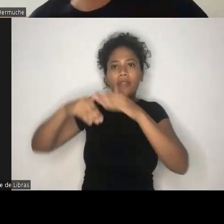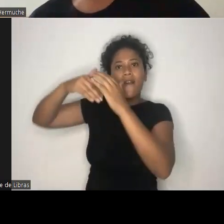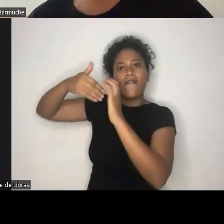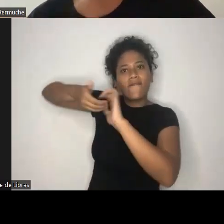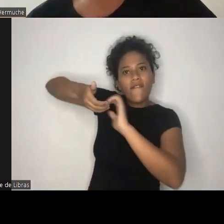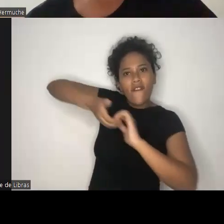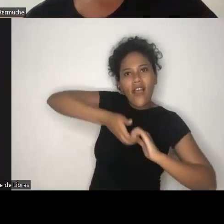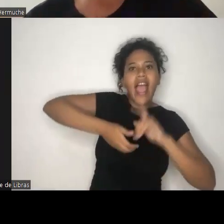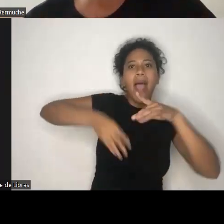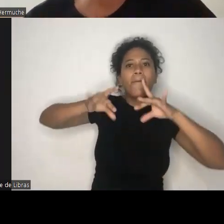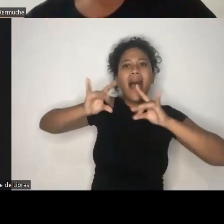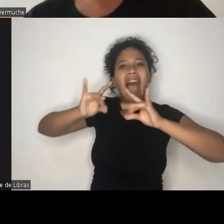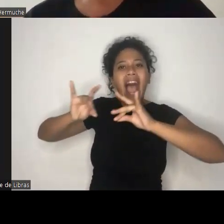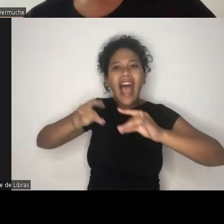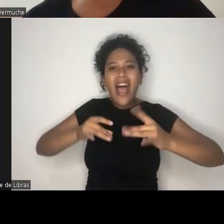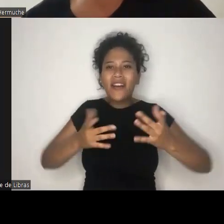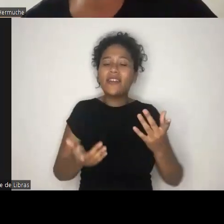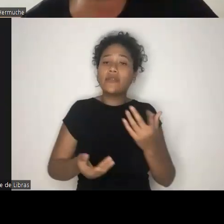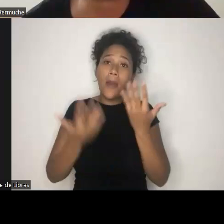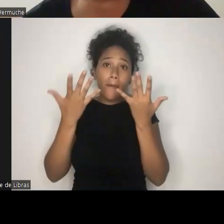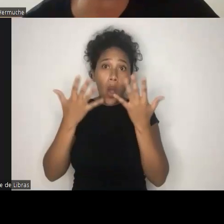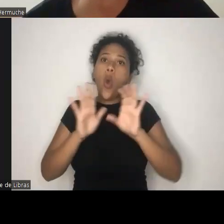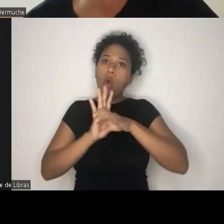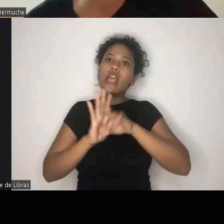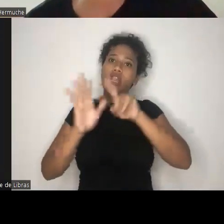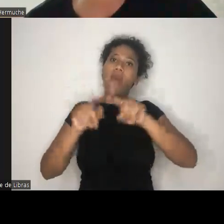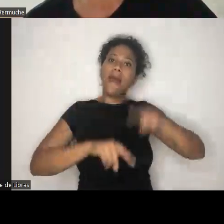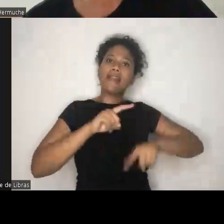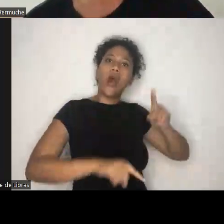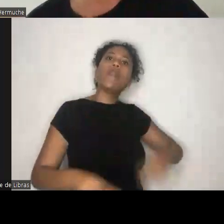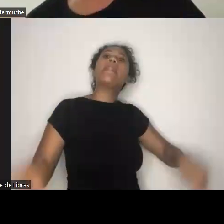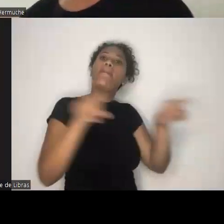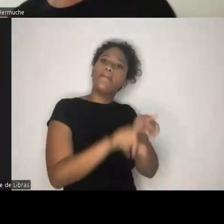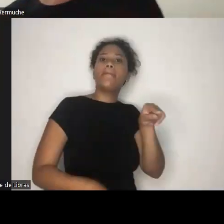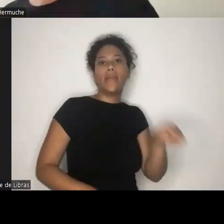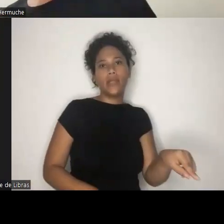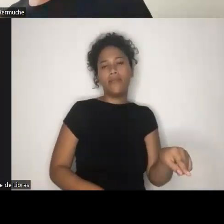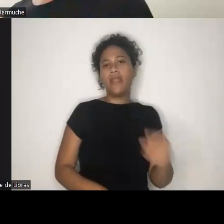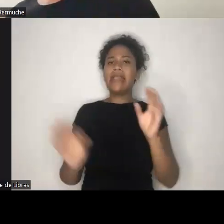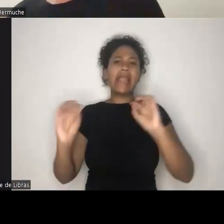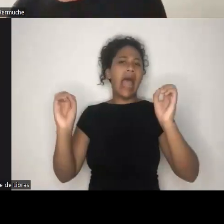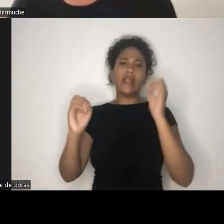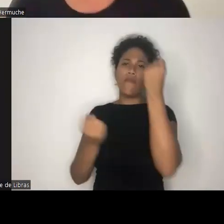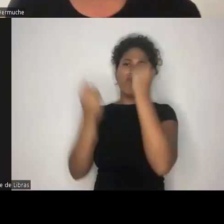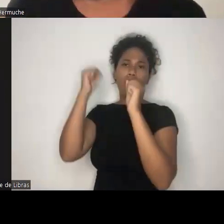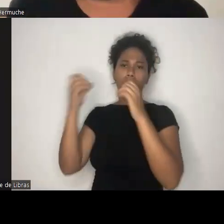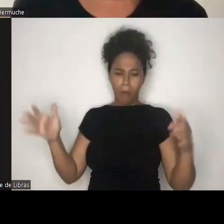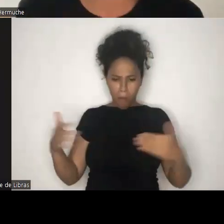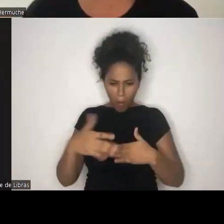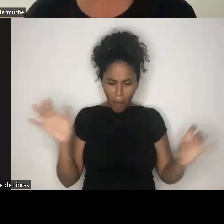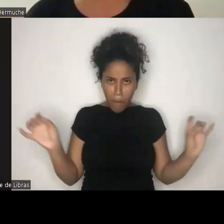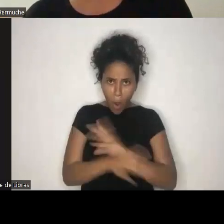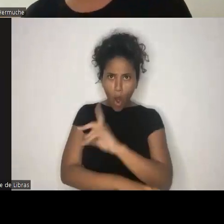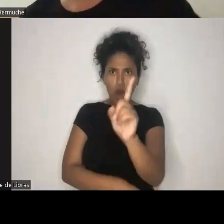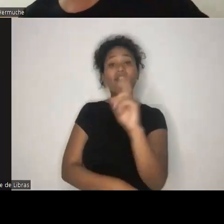todo esse conceito da mão inclusive para os materiais do comercial tudo isso é agrega valor né